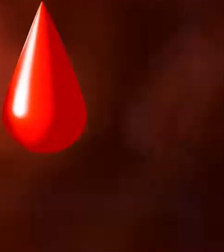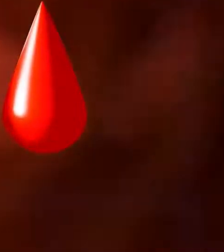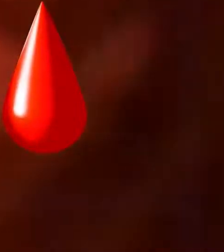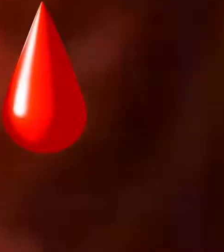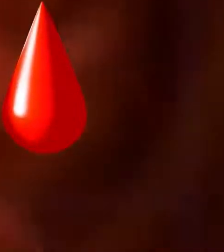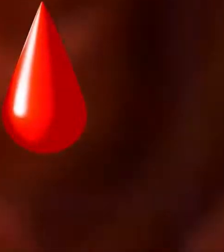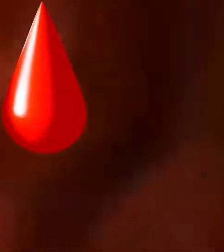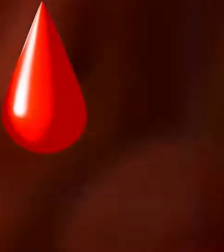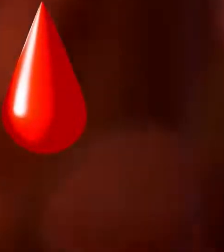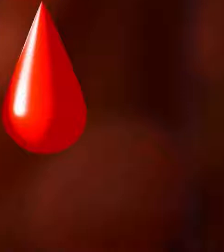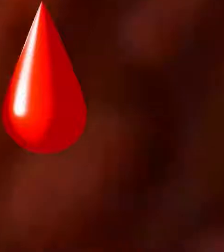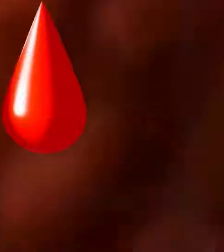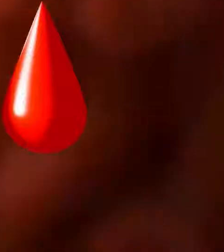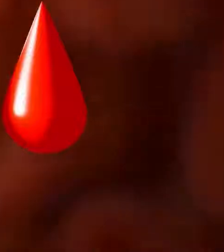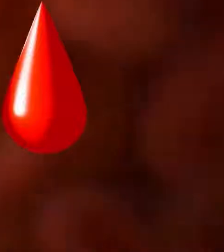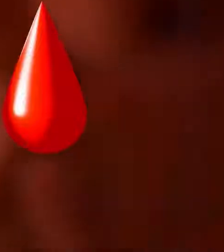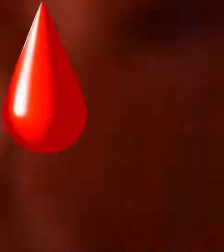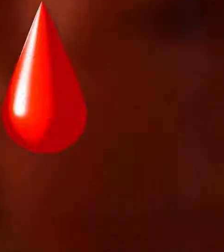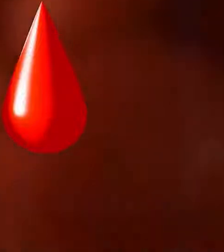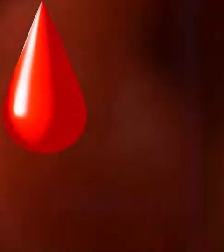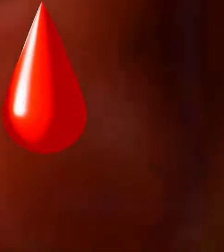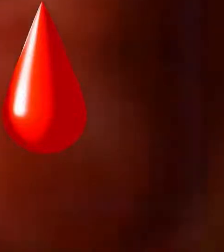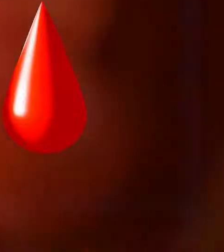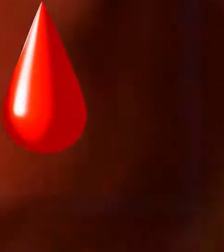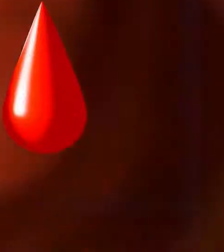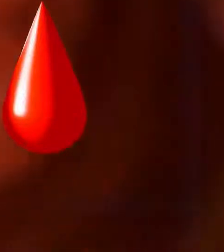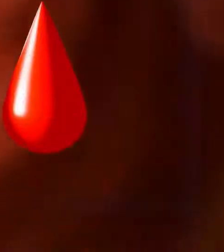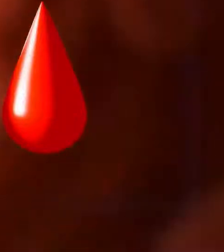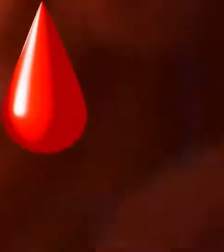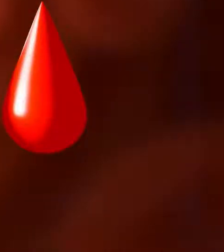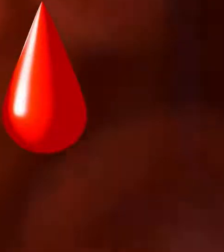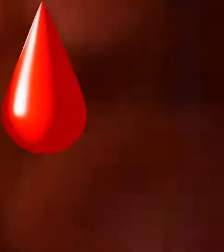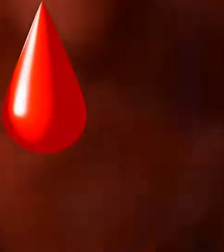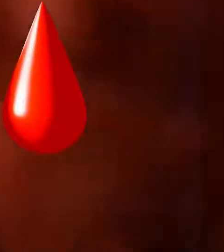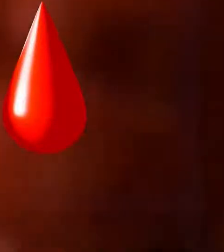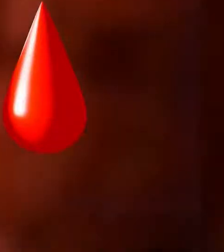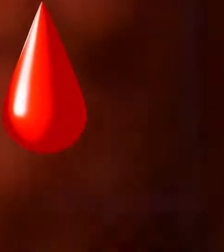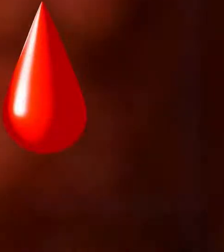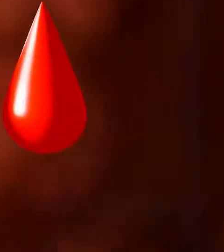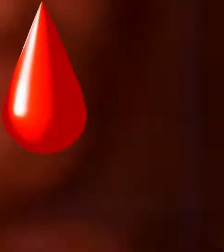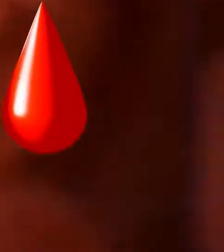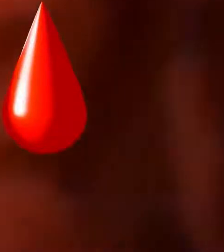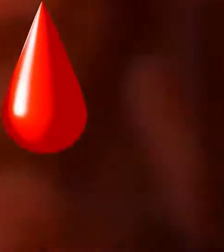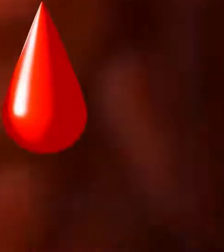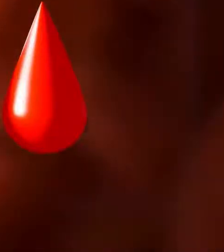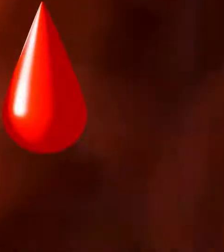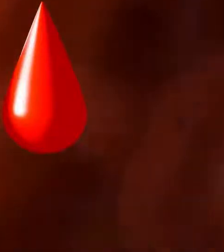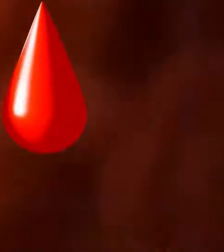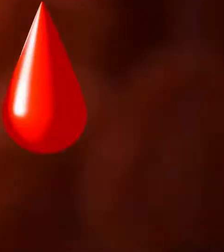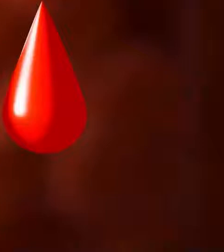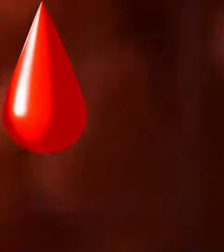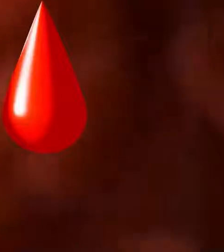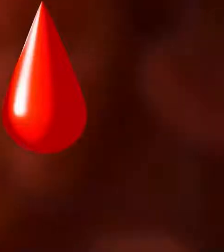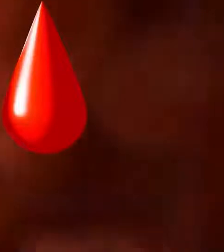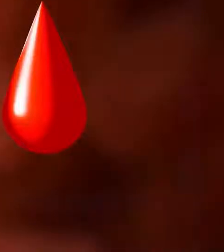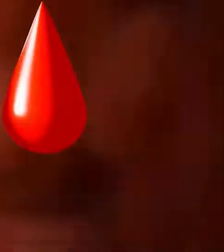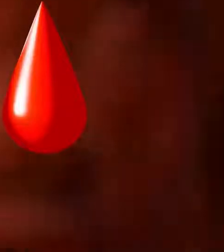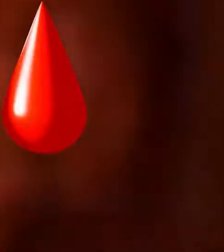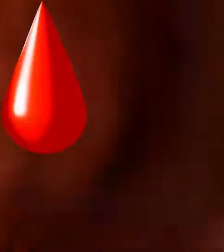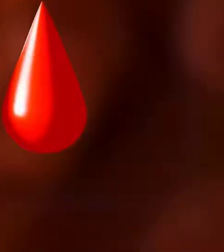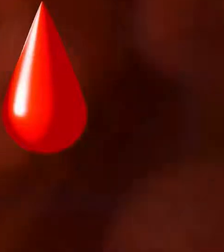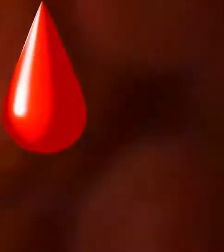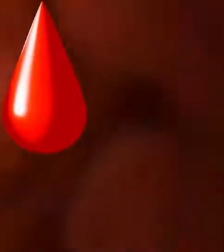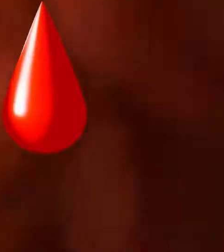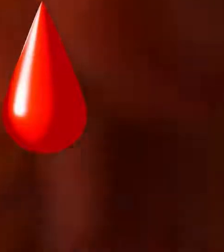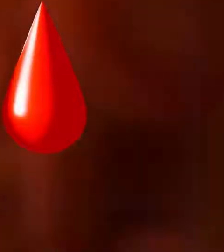tem o B, ou ele tem os dois, o A e o B. O O não tem nada. O O não tem nenhum desses antígenos.